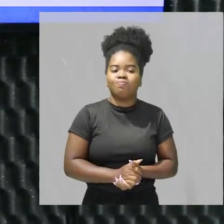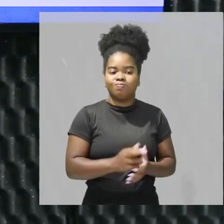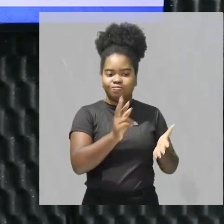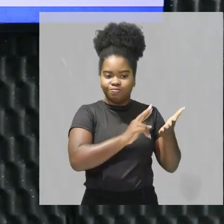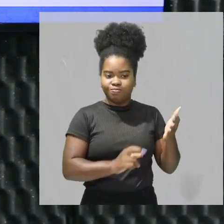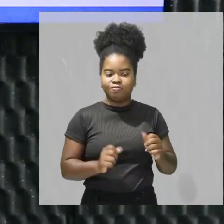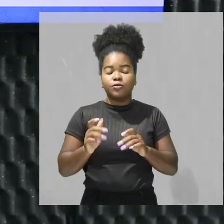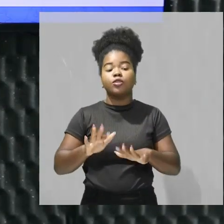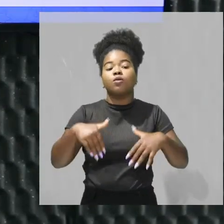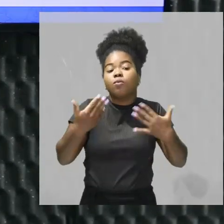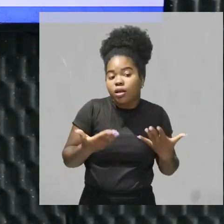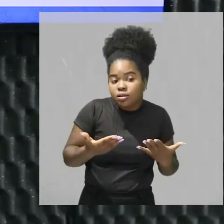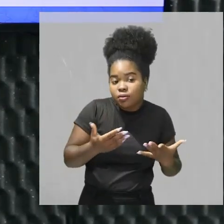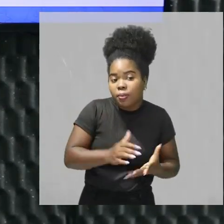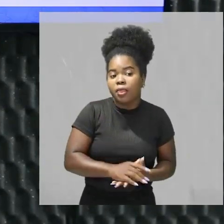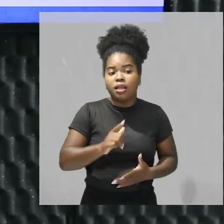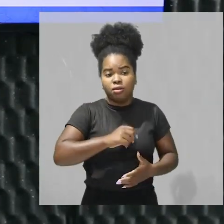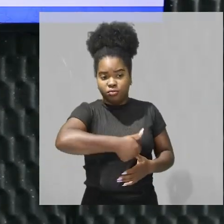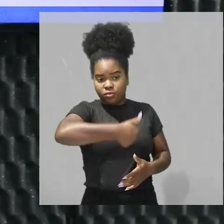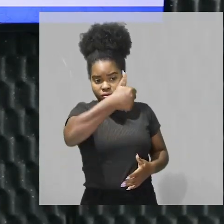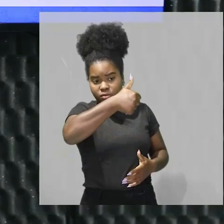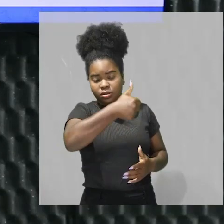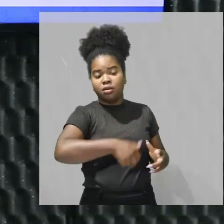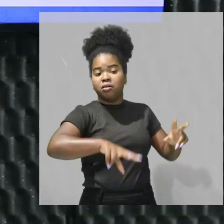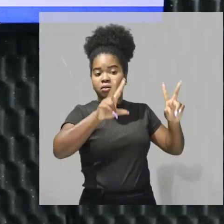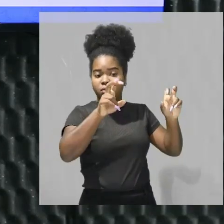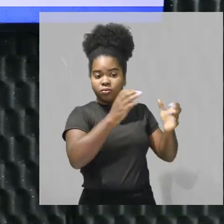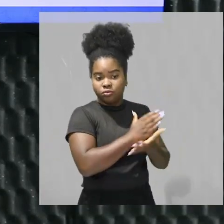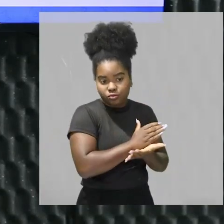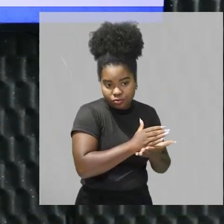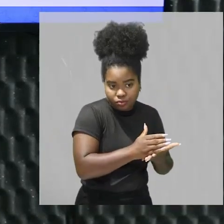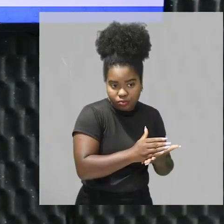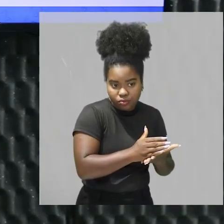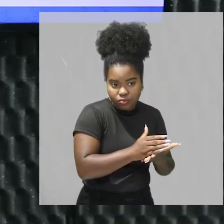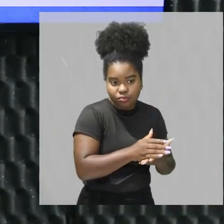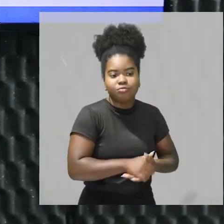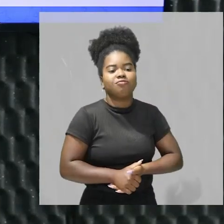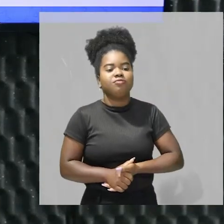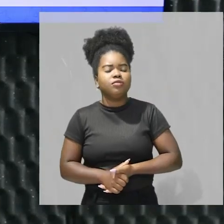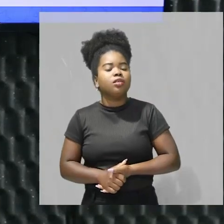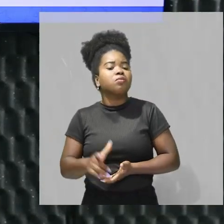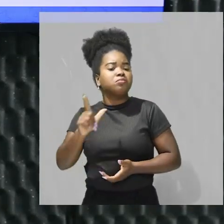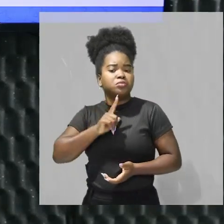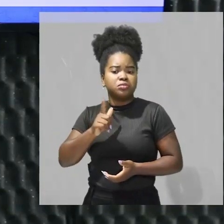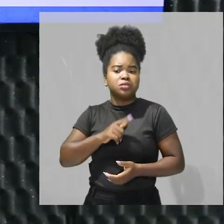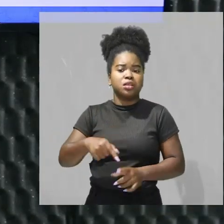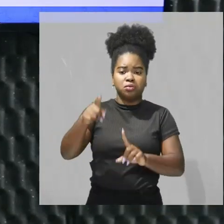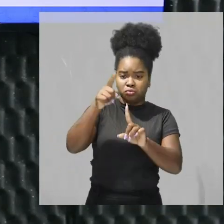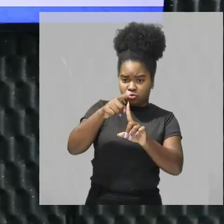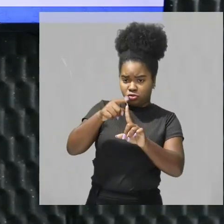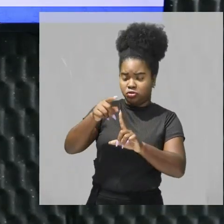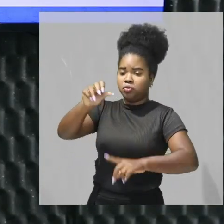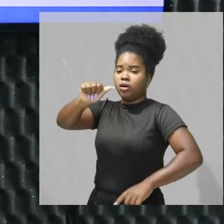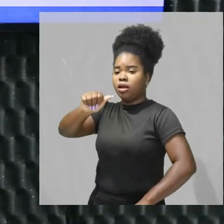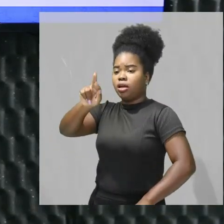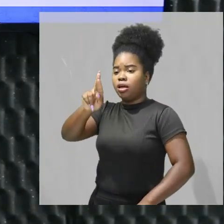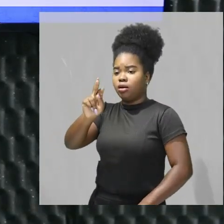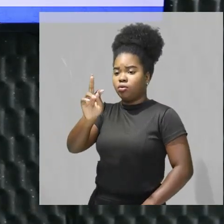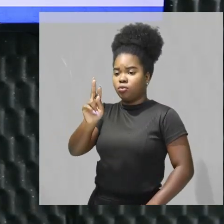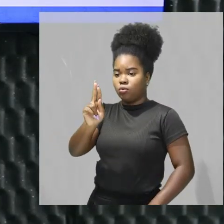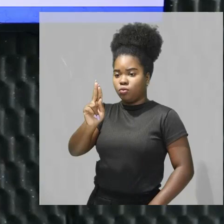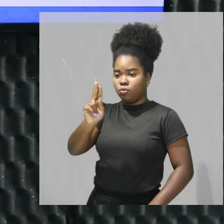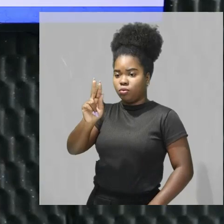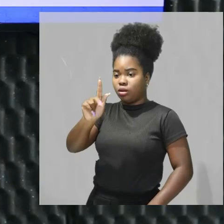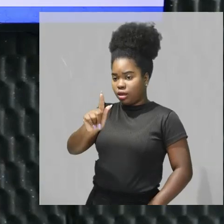exemplo, a tese inicial. Nós acabamos de falar, como se trata de uma dissertação argumentativa, você vai